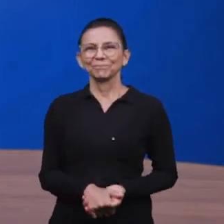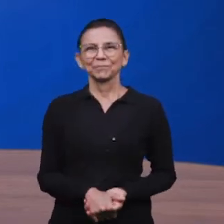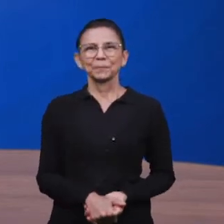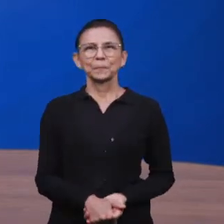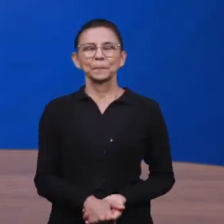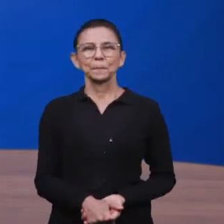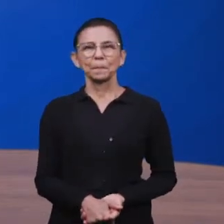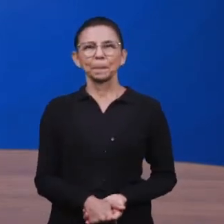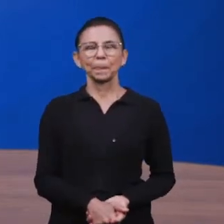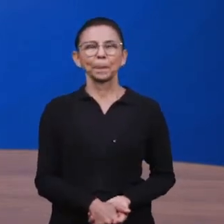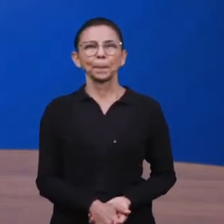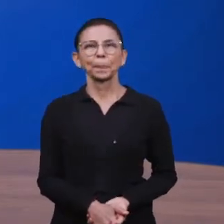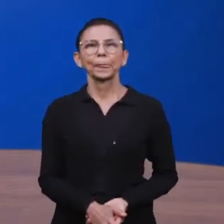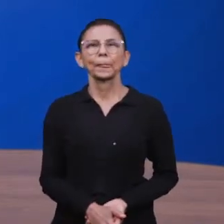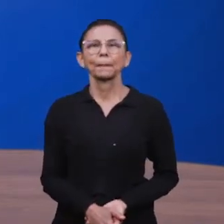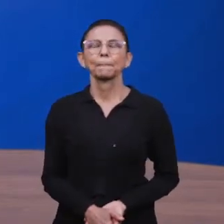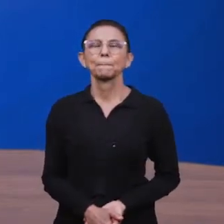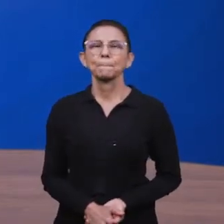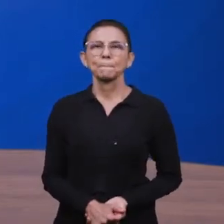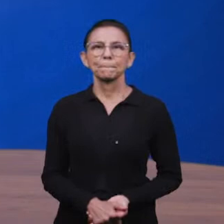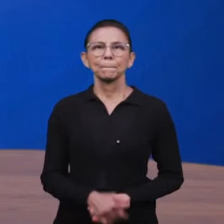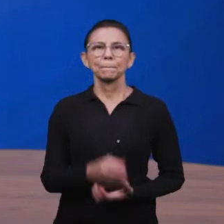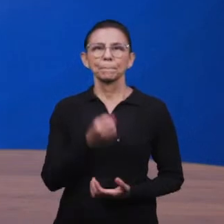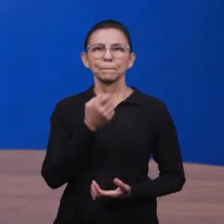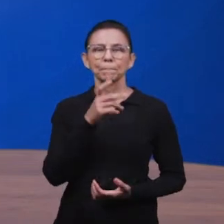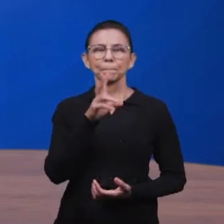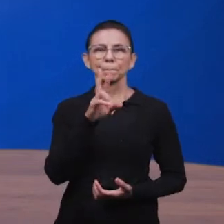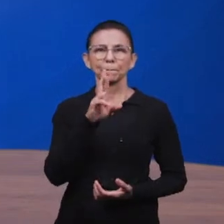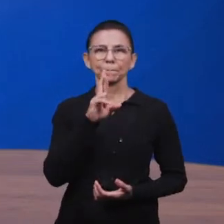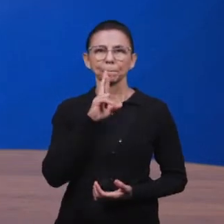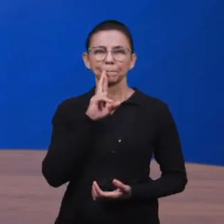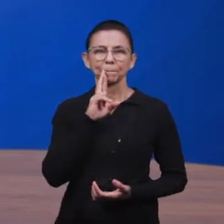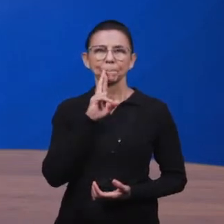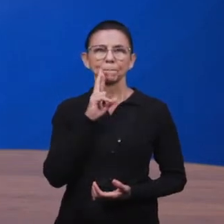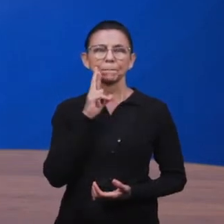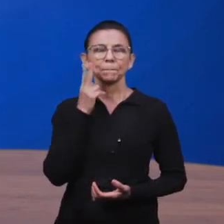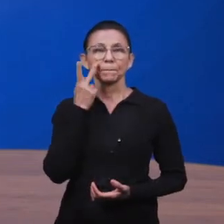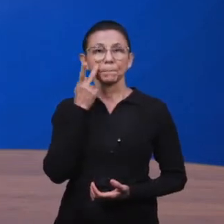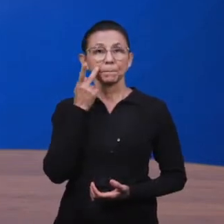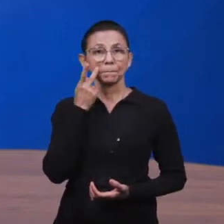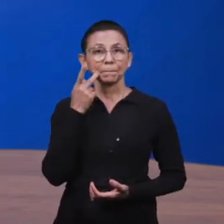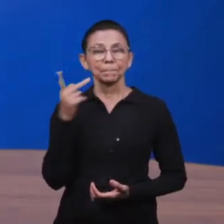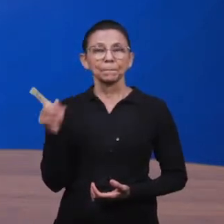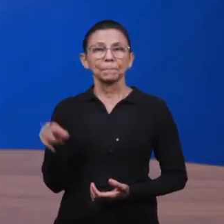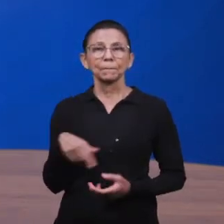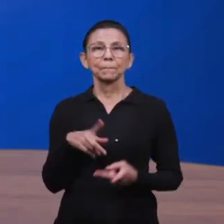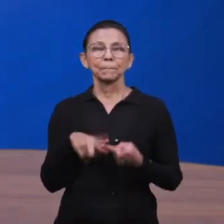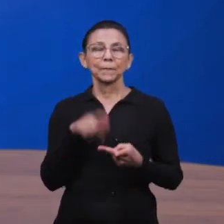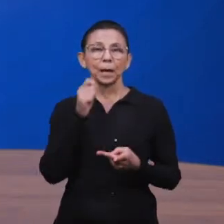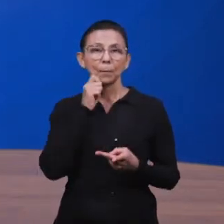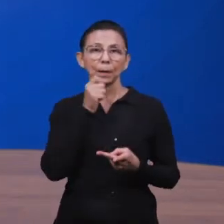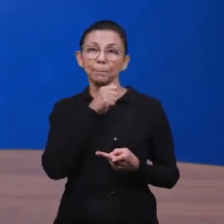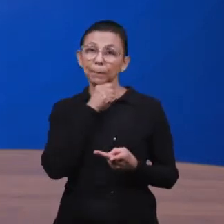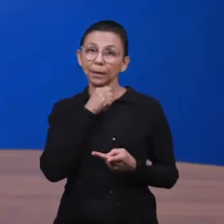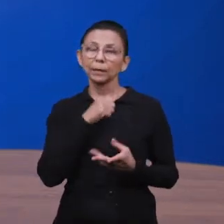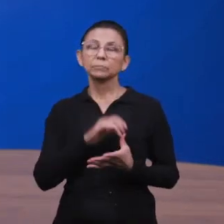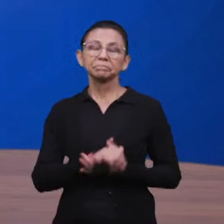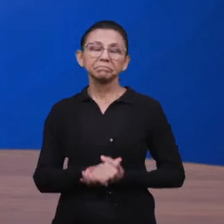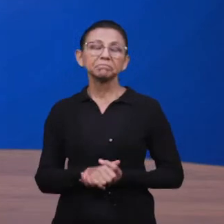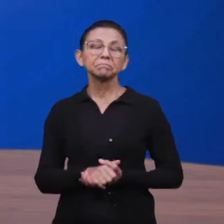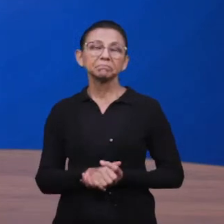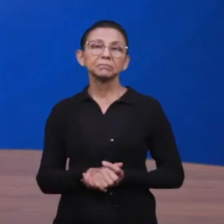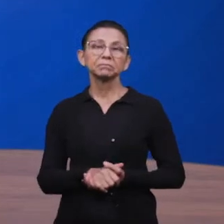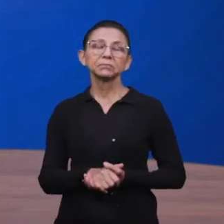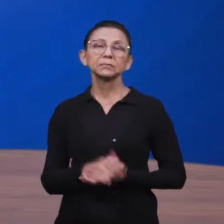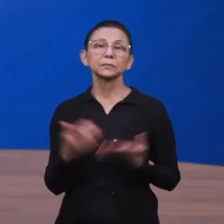a resposta da Evelyn Vitória, lá na nossa igreja em Juazeiro do Norte, lá no Ceará, e também lá no estado do Amapá, fazendo ali